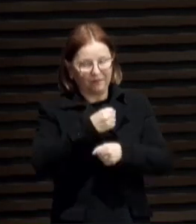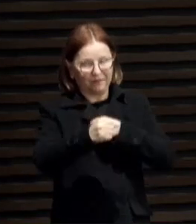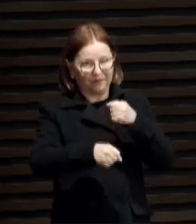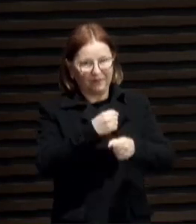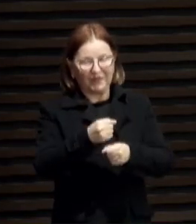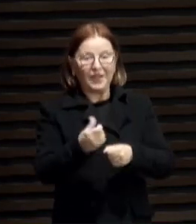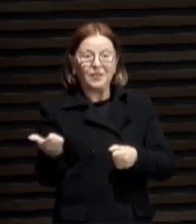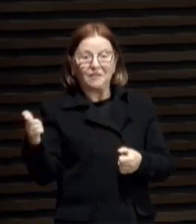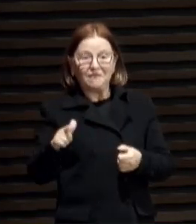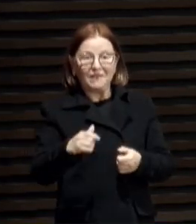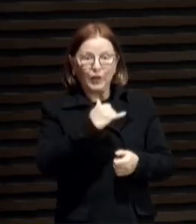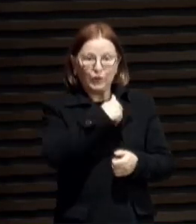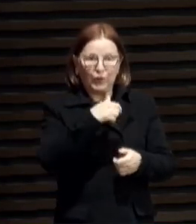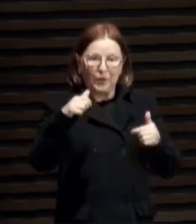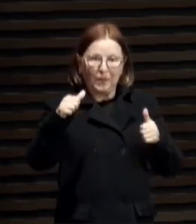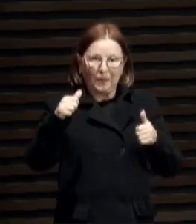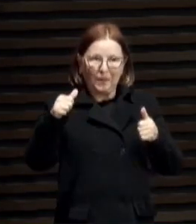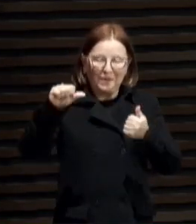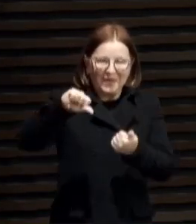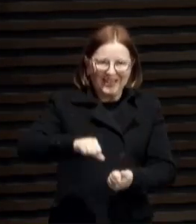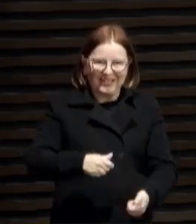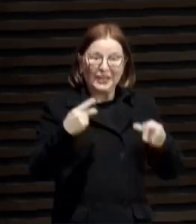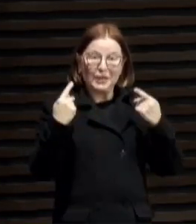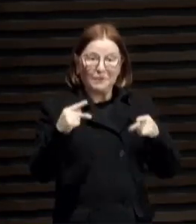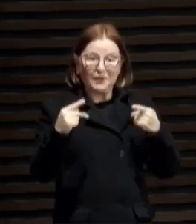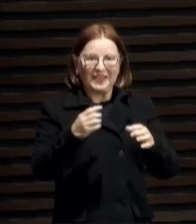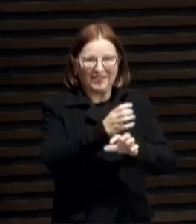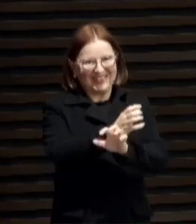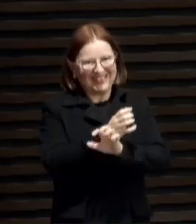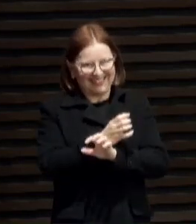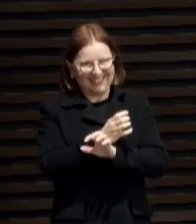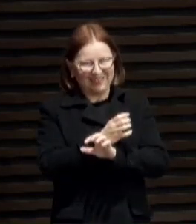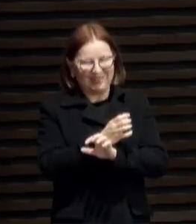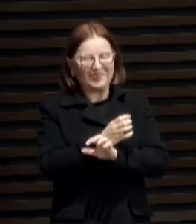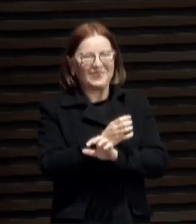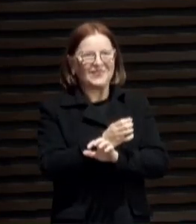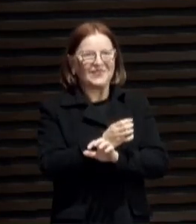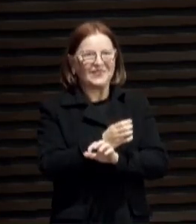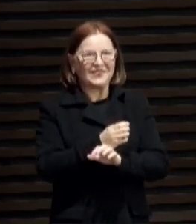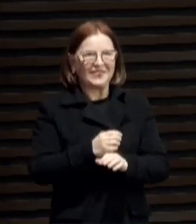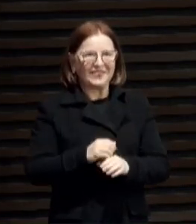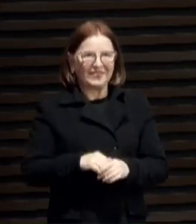João Batista, que pregava no deserto da Judéia.